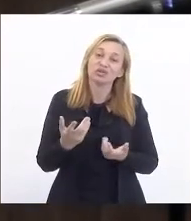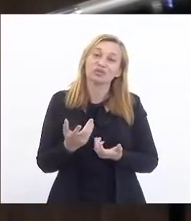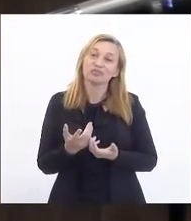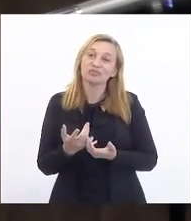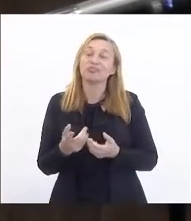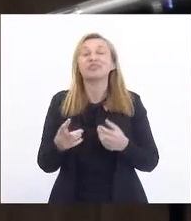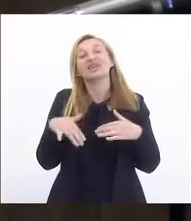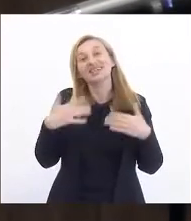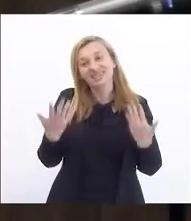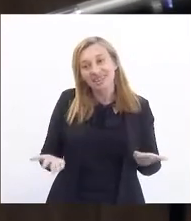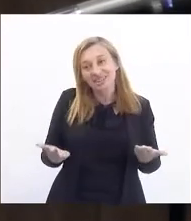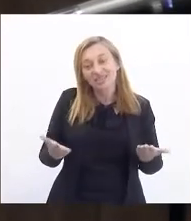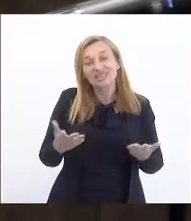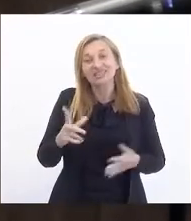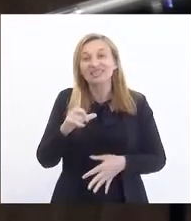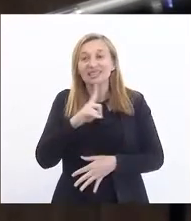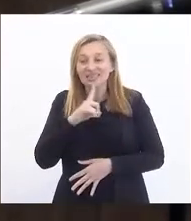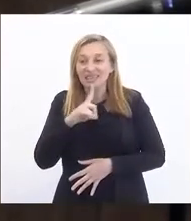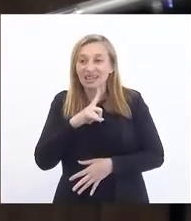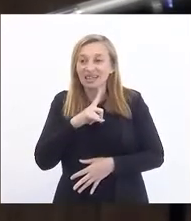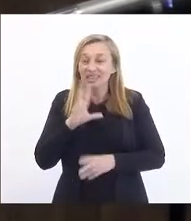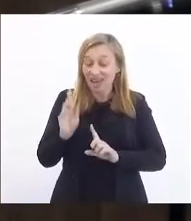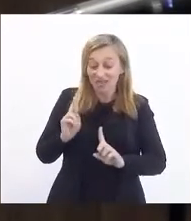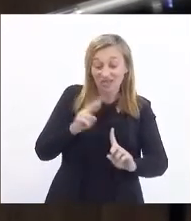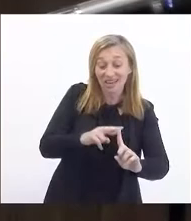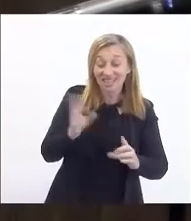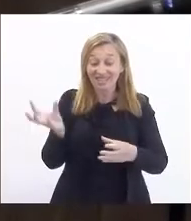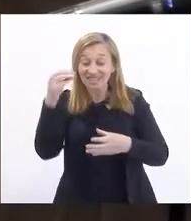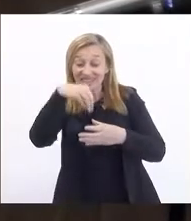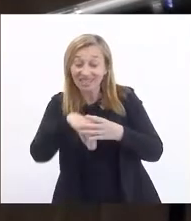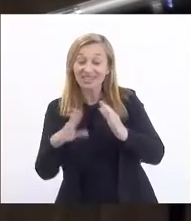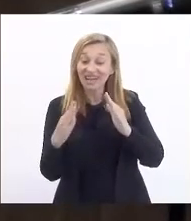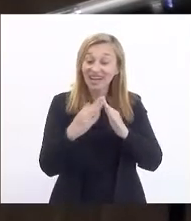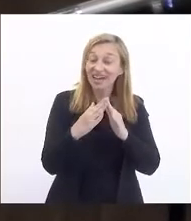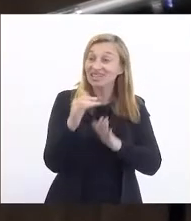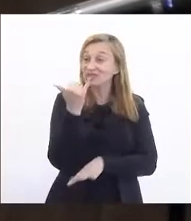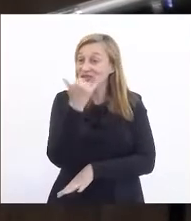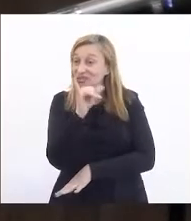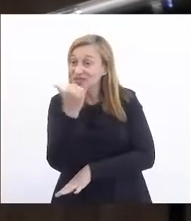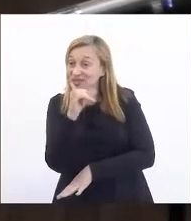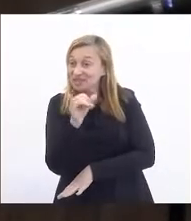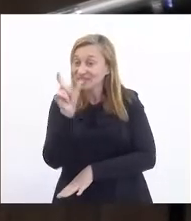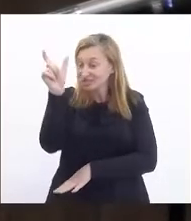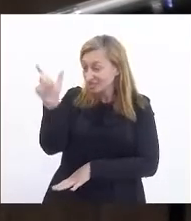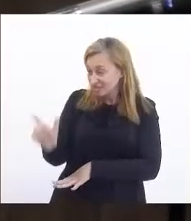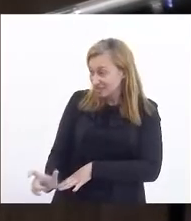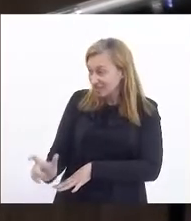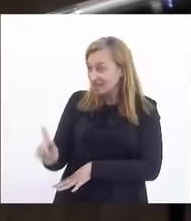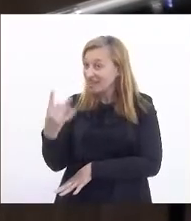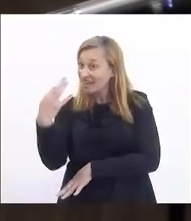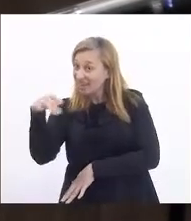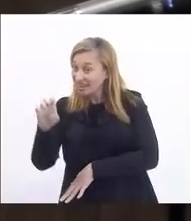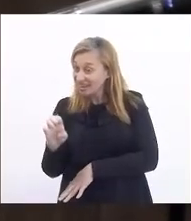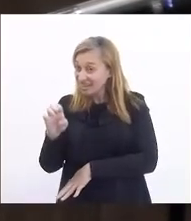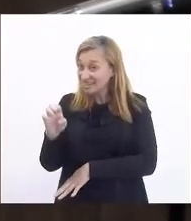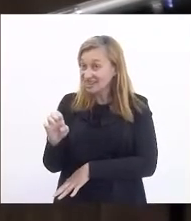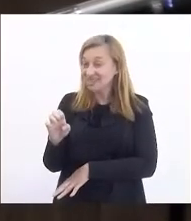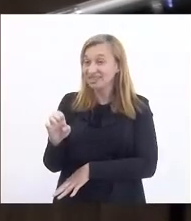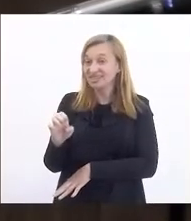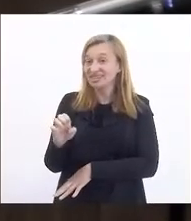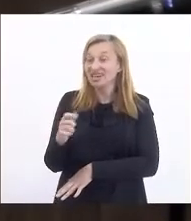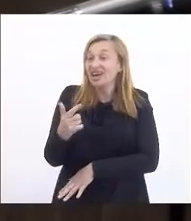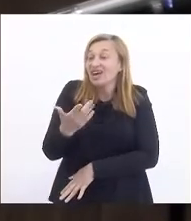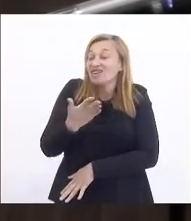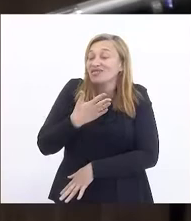e então ter essa referência dentro da Casa Fluminense na figura de Henrique Silveira era algo que eu não